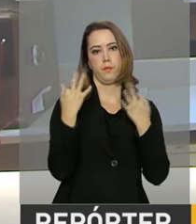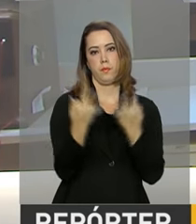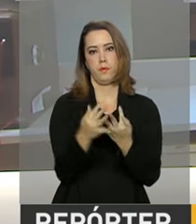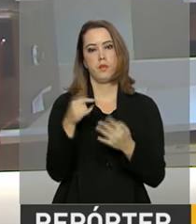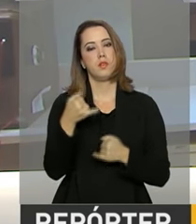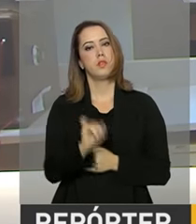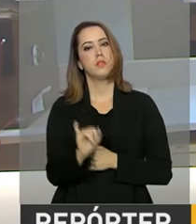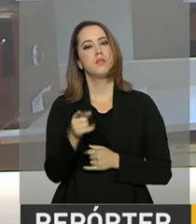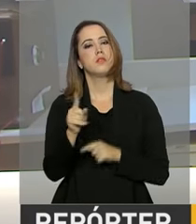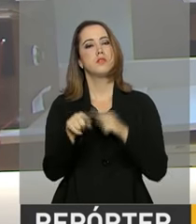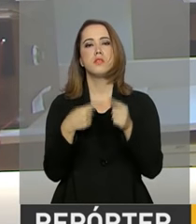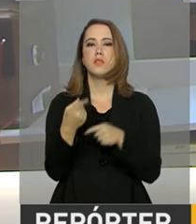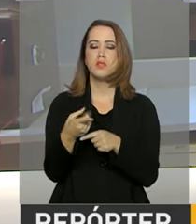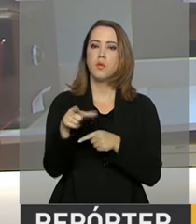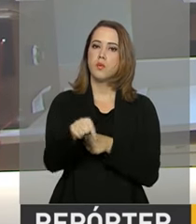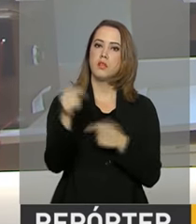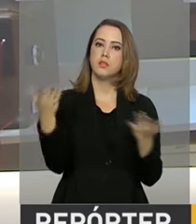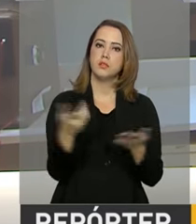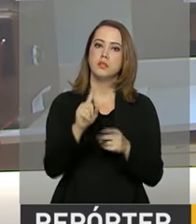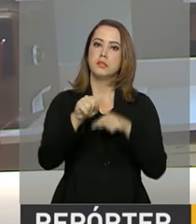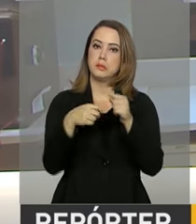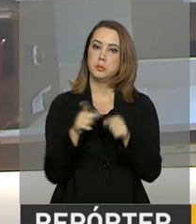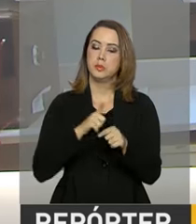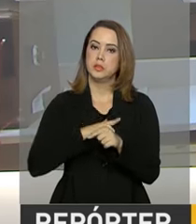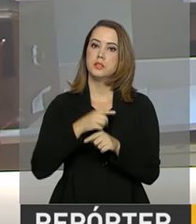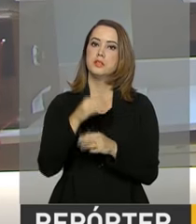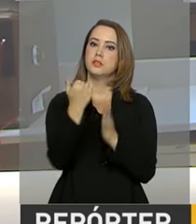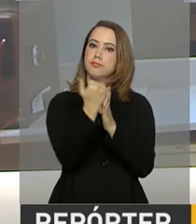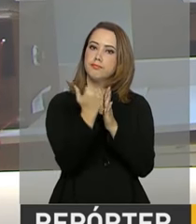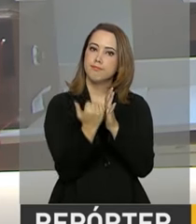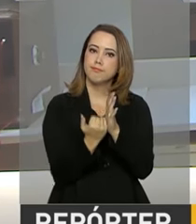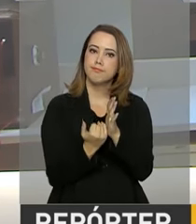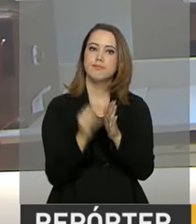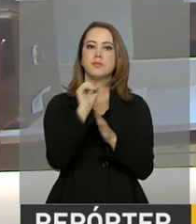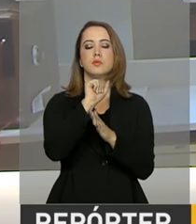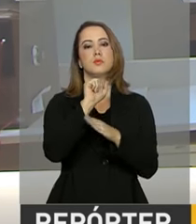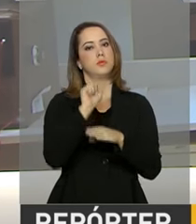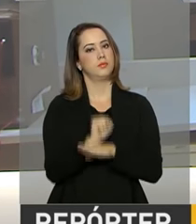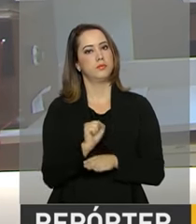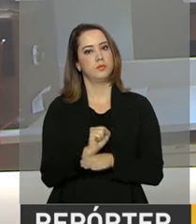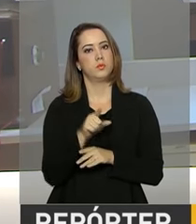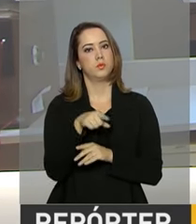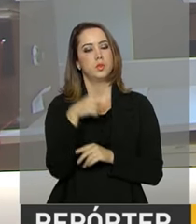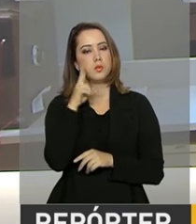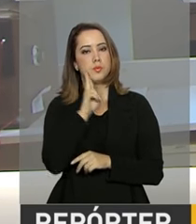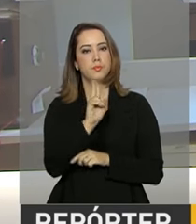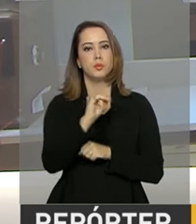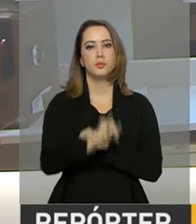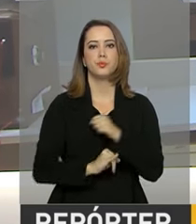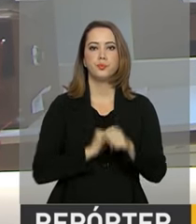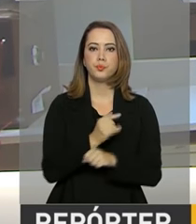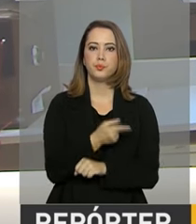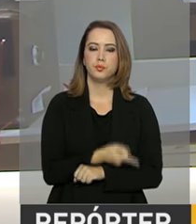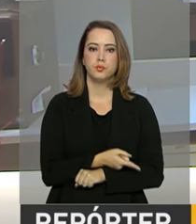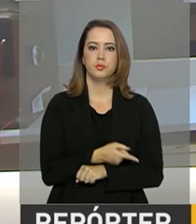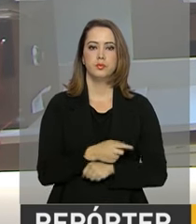vai ser automaticamente inscrito numa lista de espera. A consulta pode ser feita esse endereço aqui, fiéiseleção.meg.br.